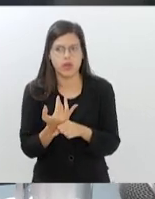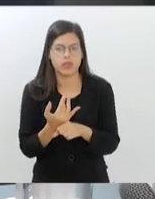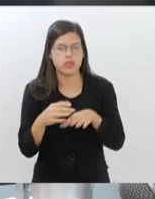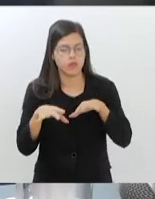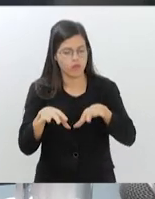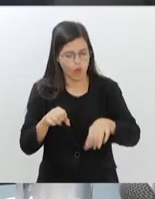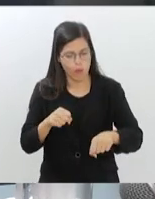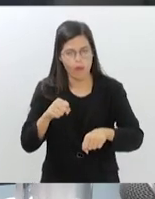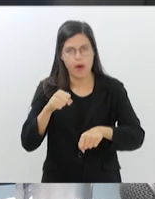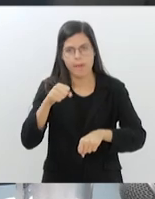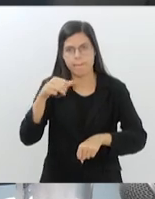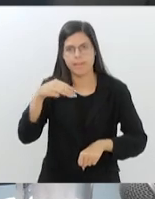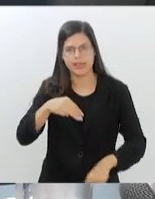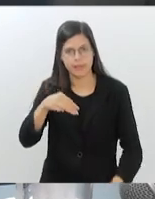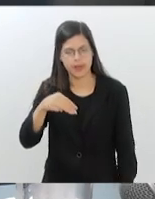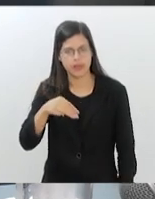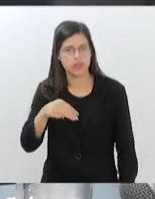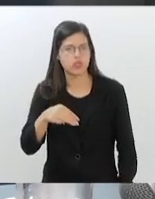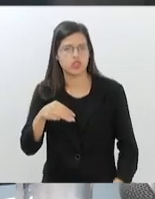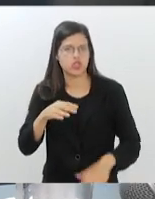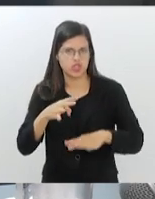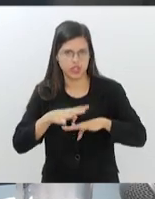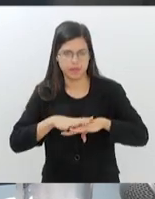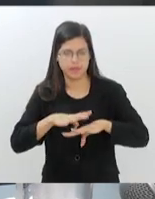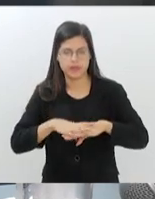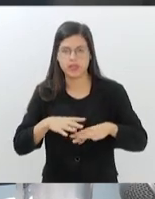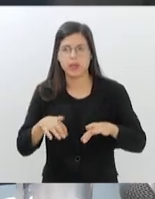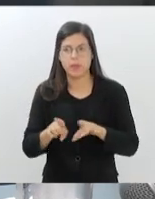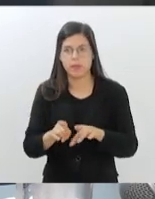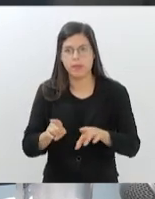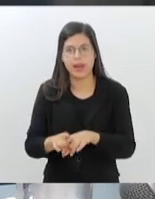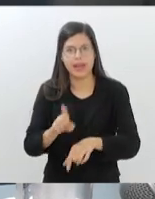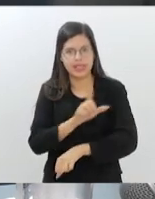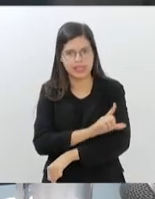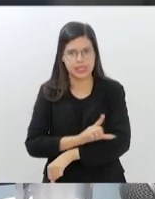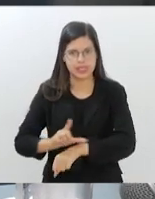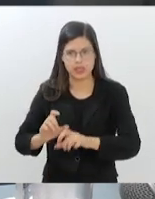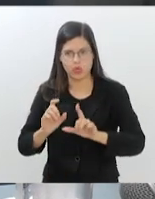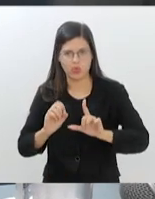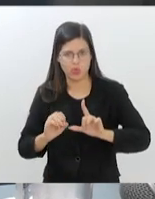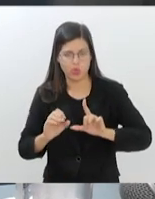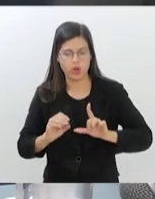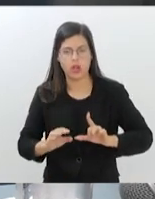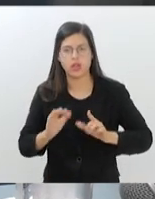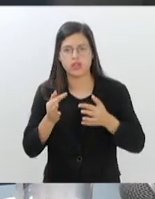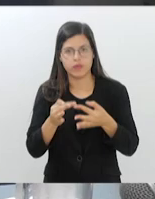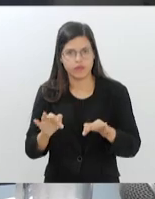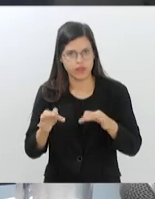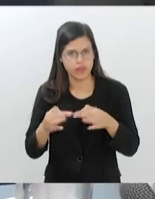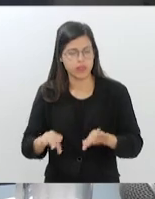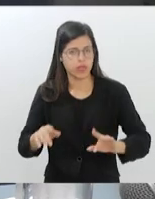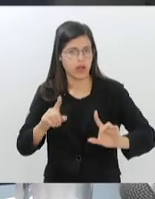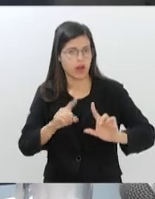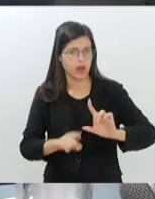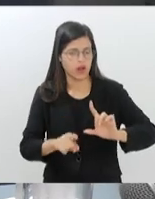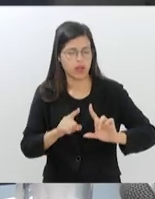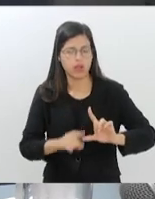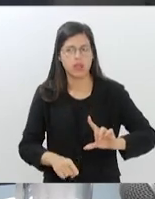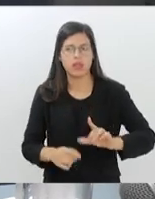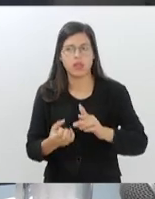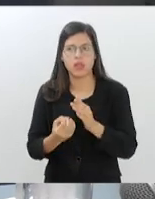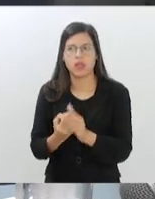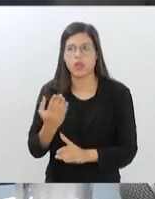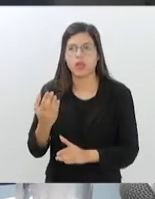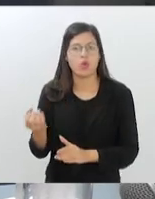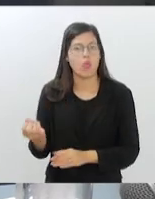matemática se formou em licenciatura de física se formou em letras e criou um um novo curso